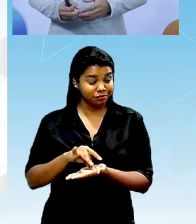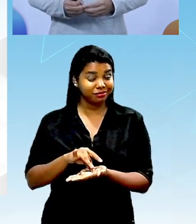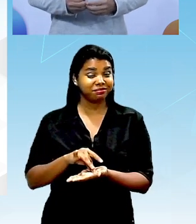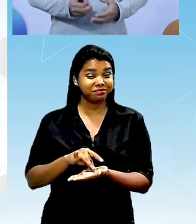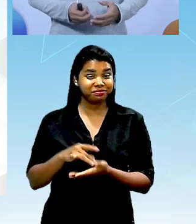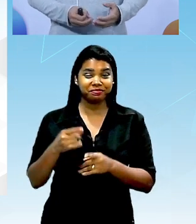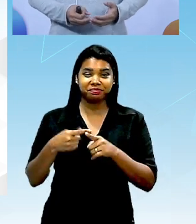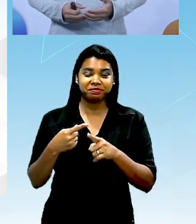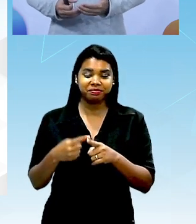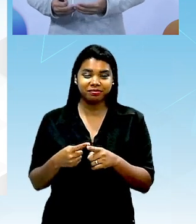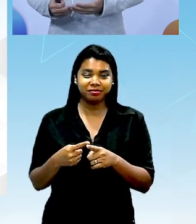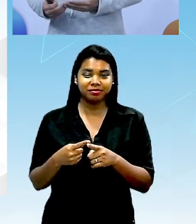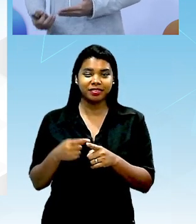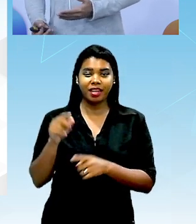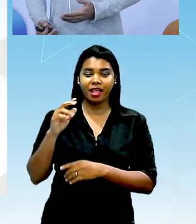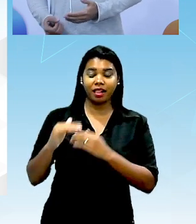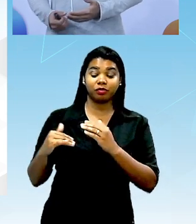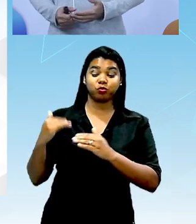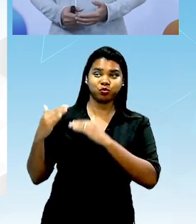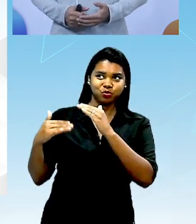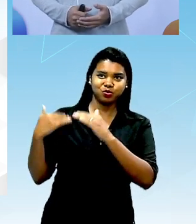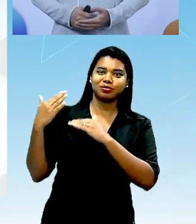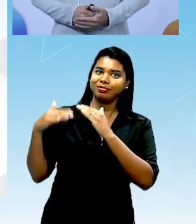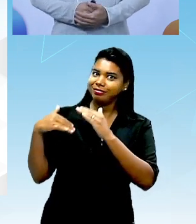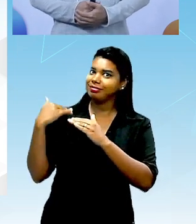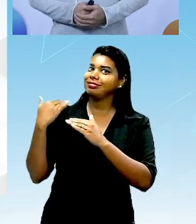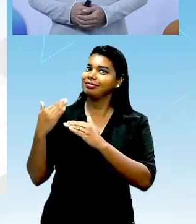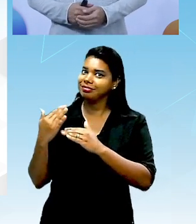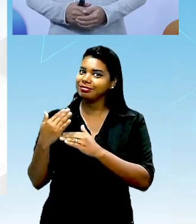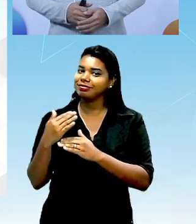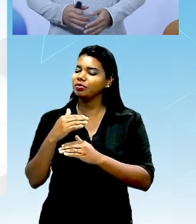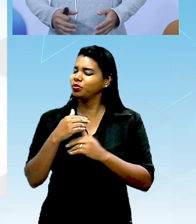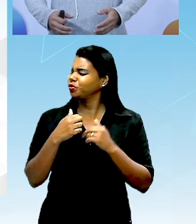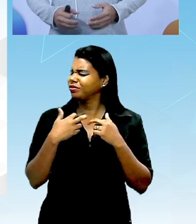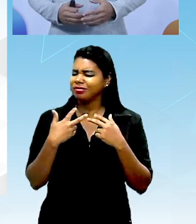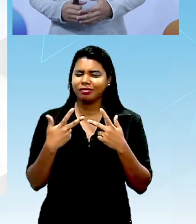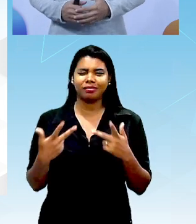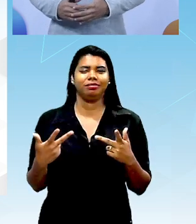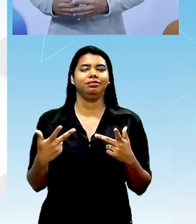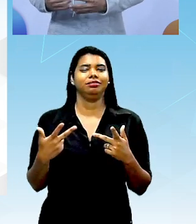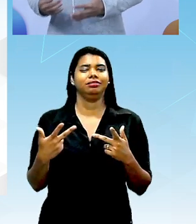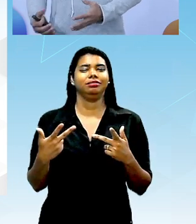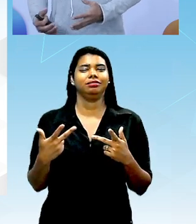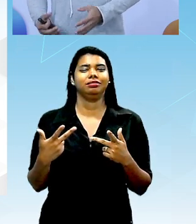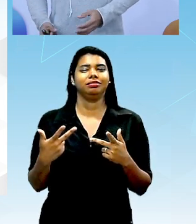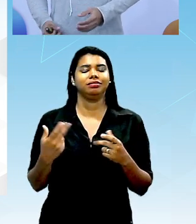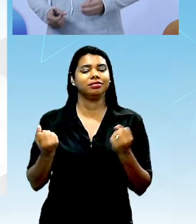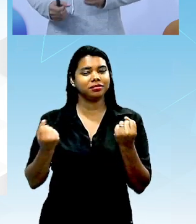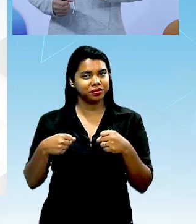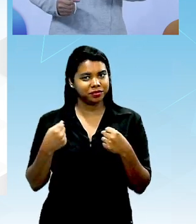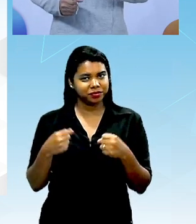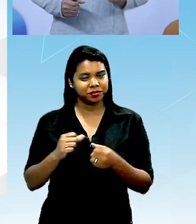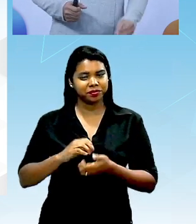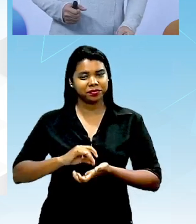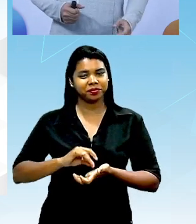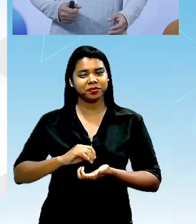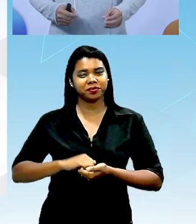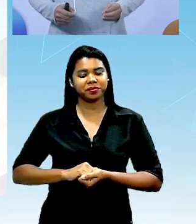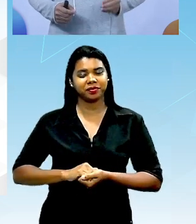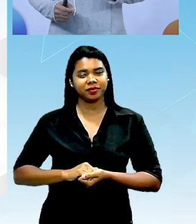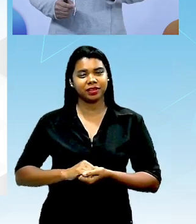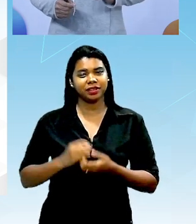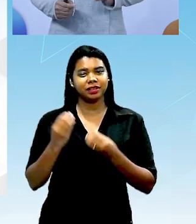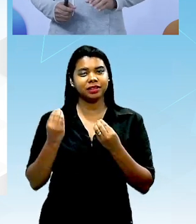Porque os instrumentos evoluíram. Hoje nós temos outros instrumentos muito mais precisos, mas a